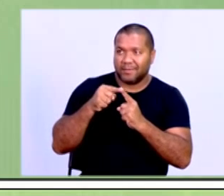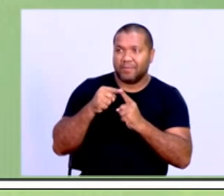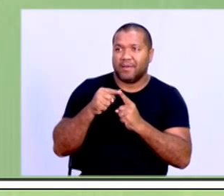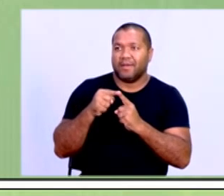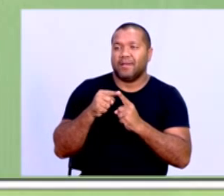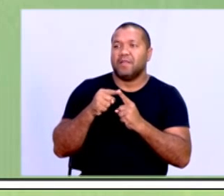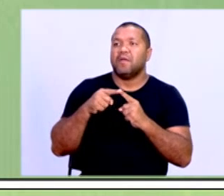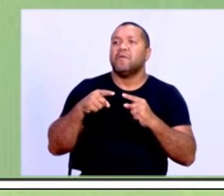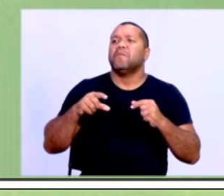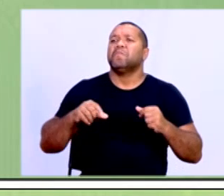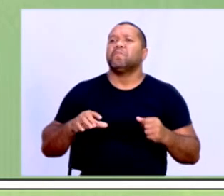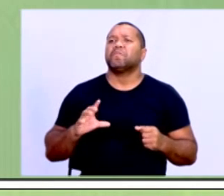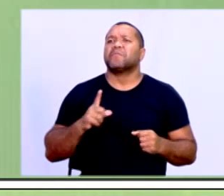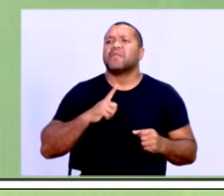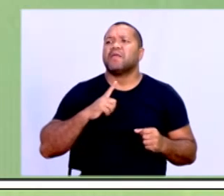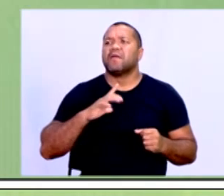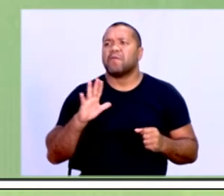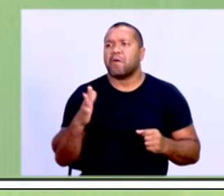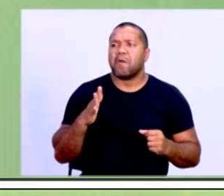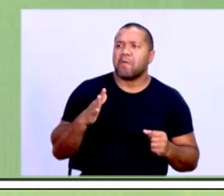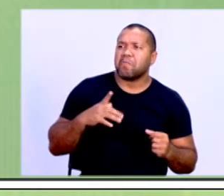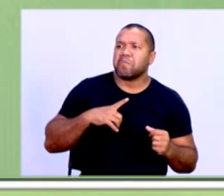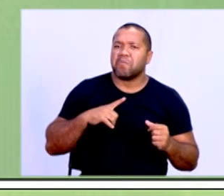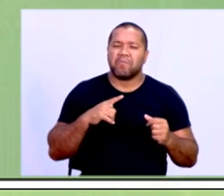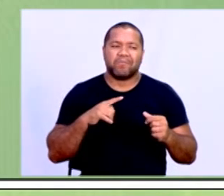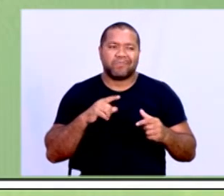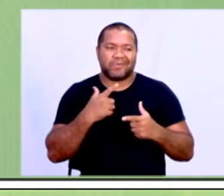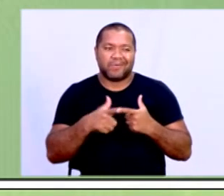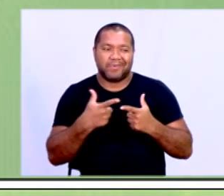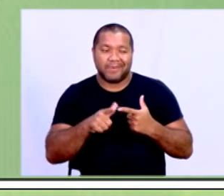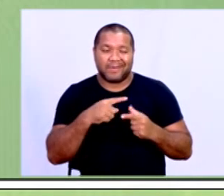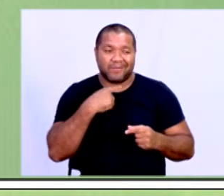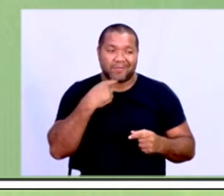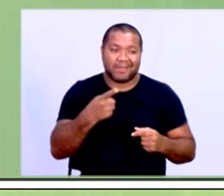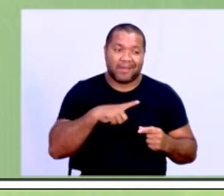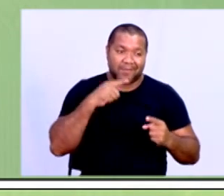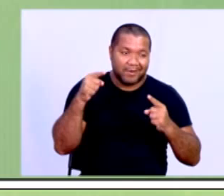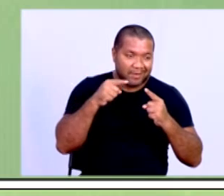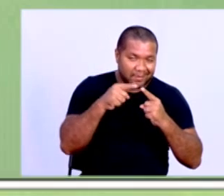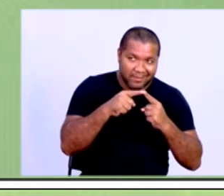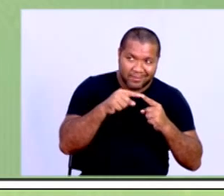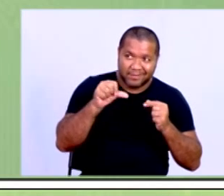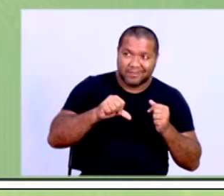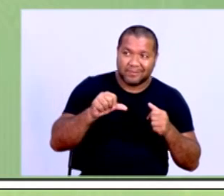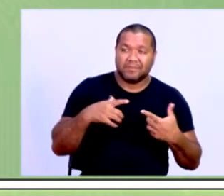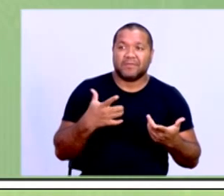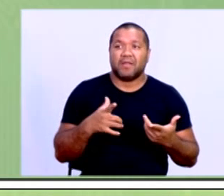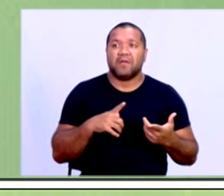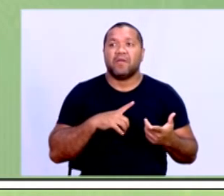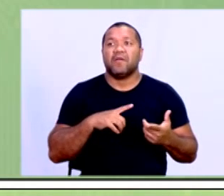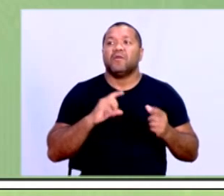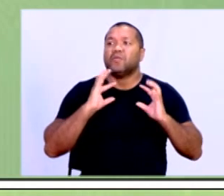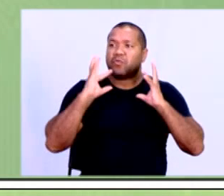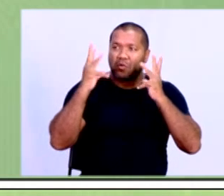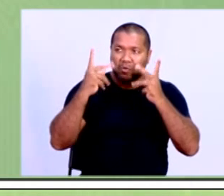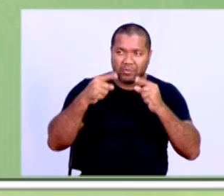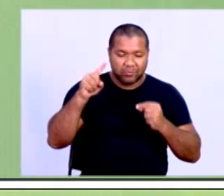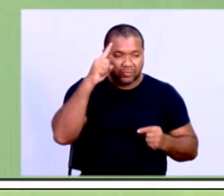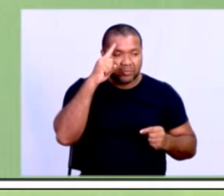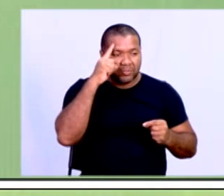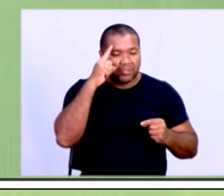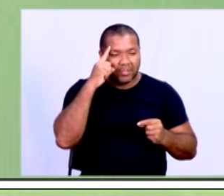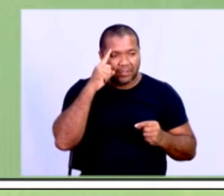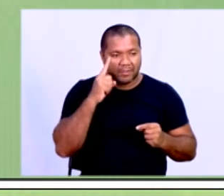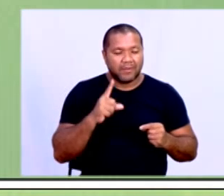algum impedimento que não permita que você, o time, não atinja a meta do sprint? Ou seja, todos os